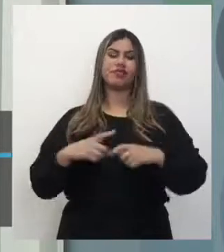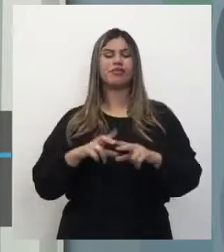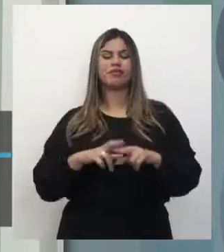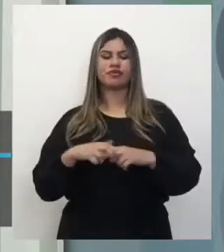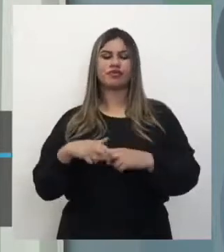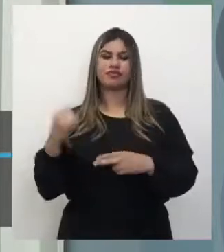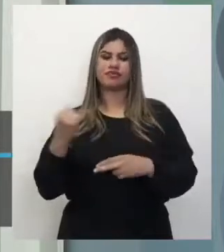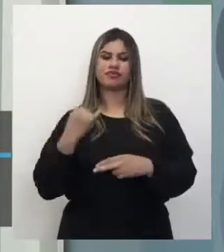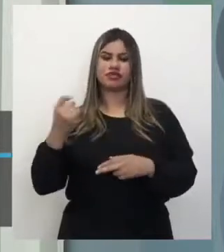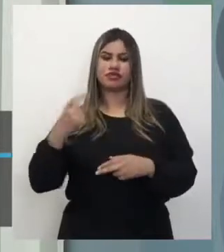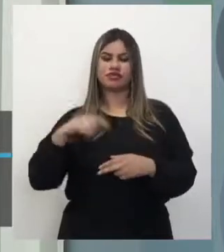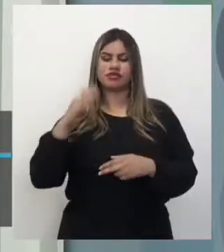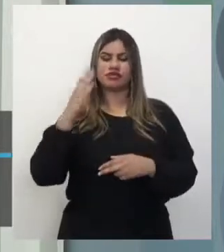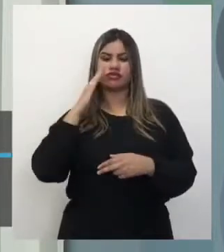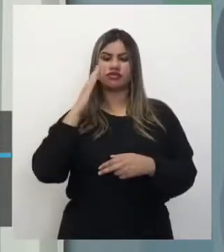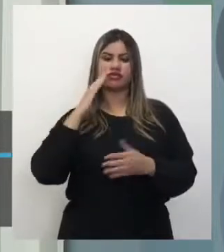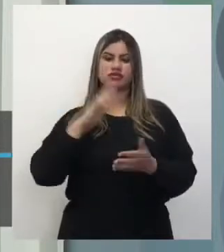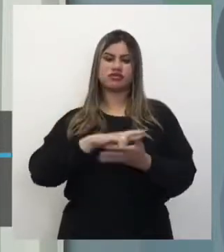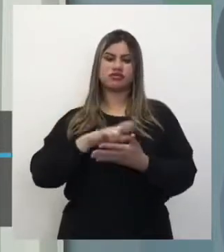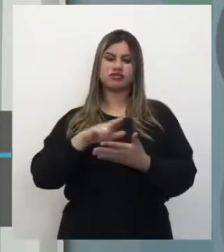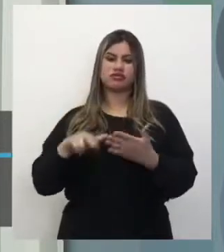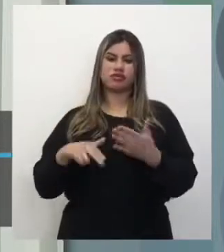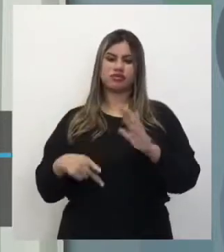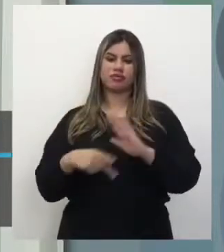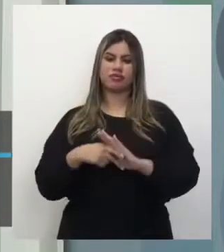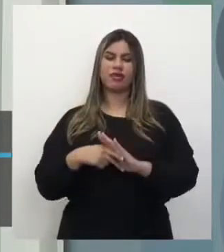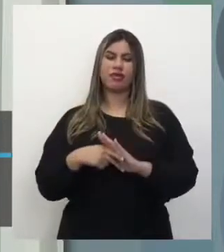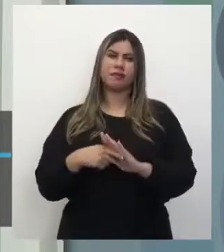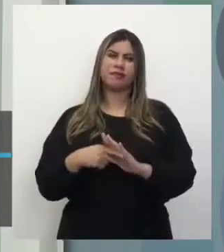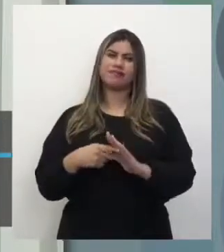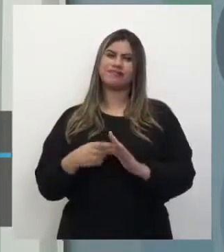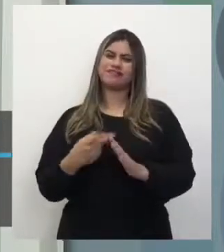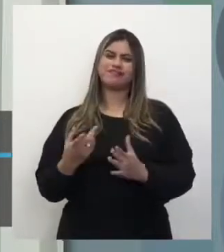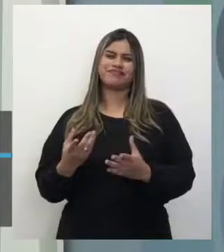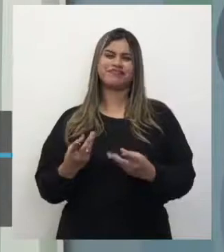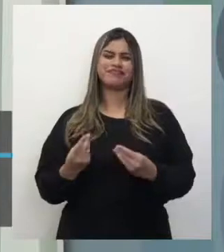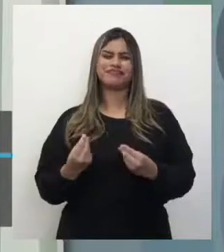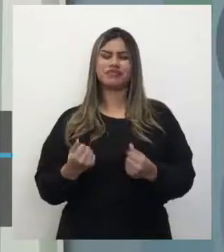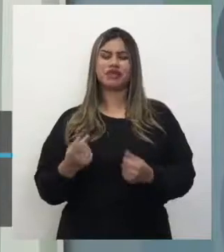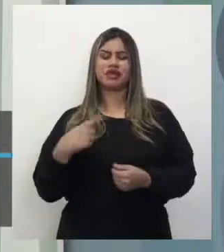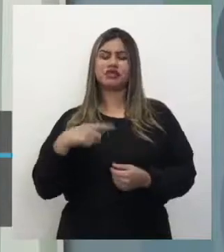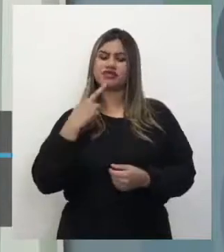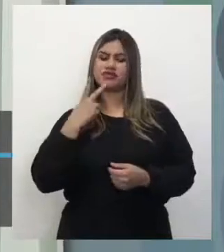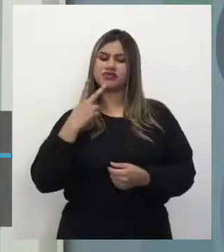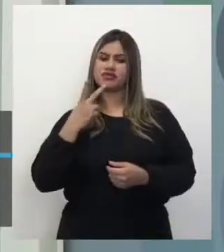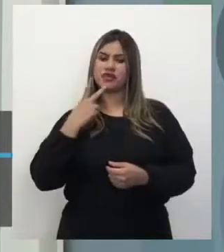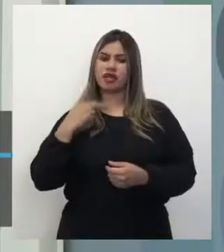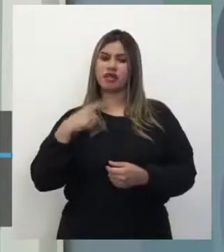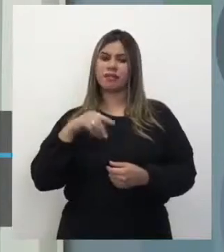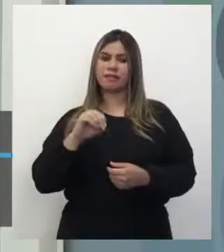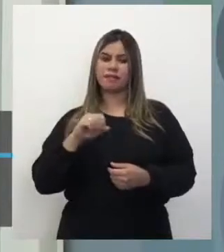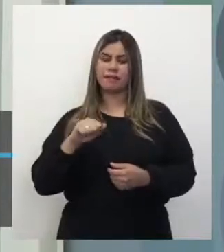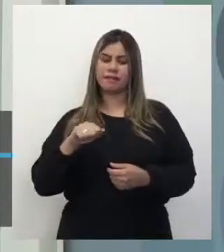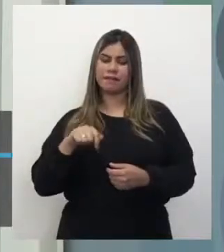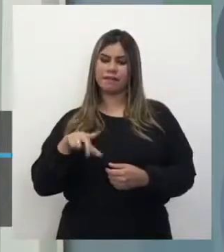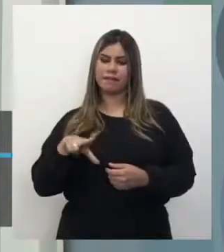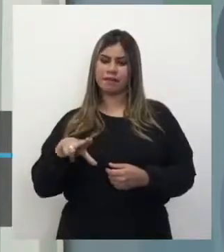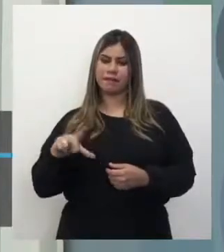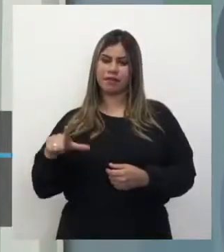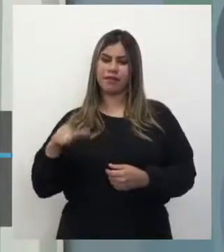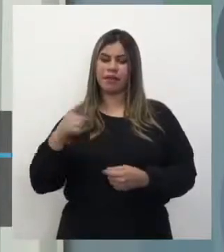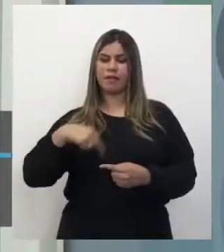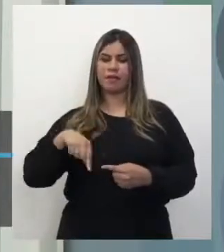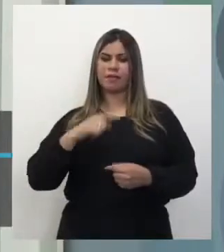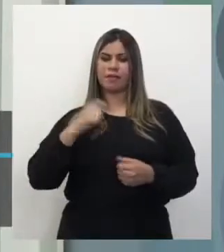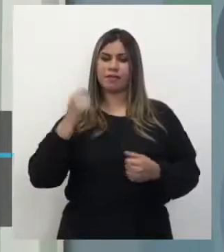gente entender, né, de uma maneira até simplória, né, quando a gente diz que o Paul Ricoeur vai colocar que nós somos a história